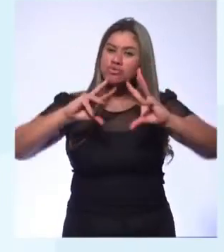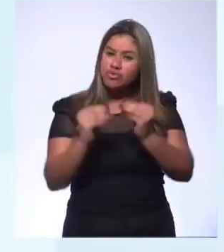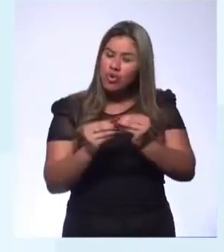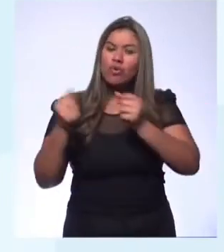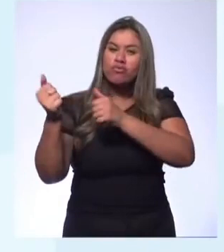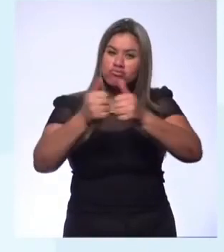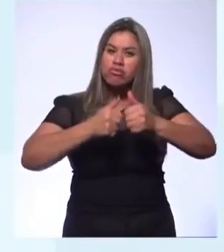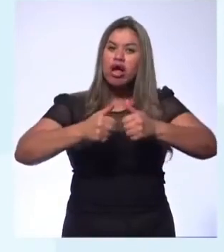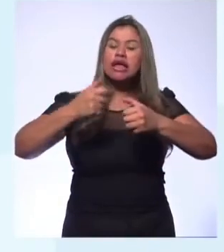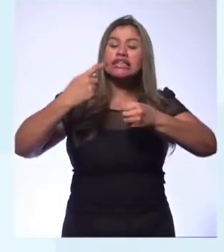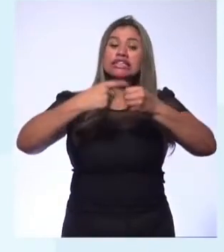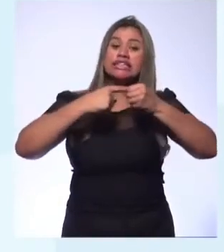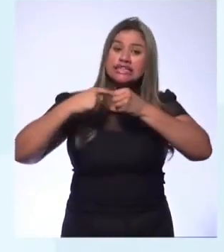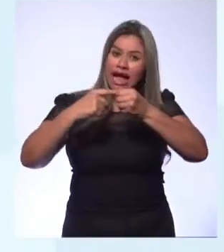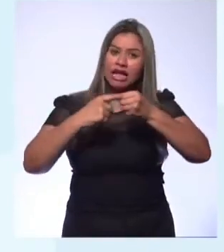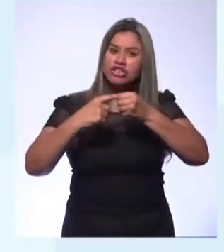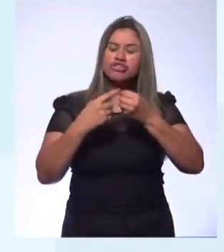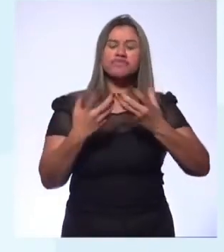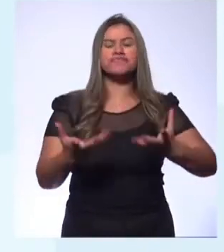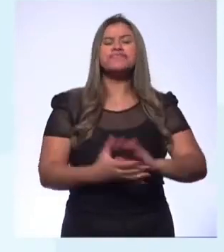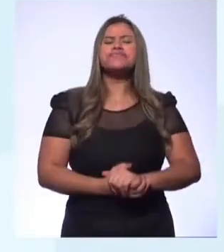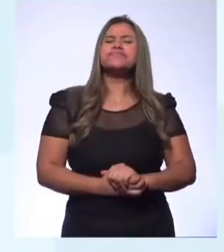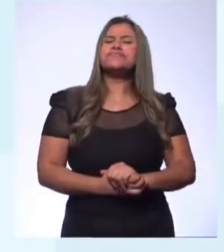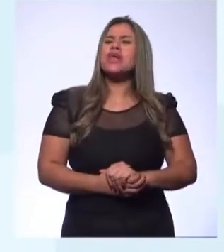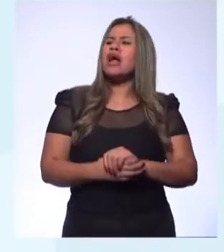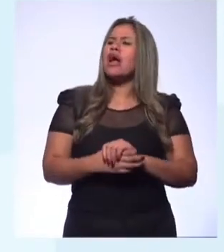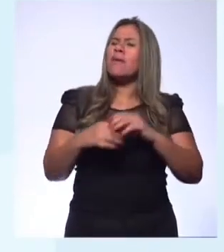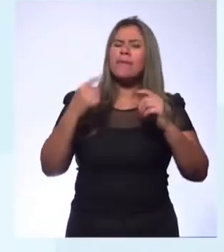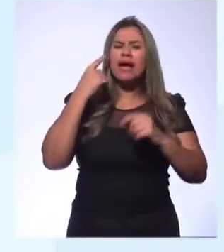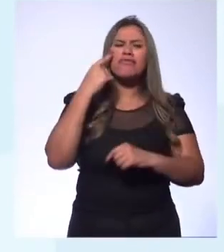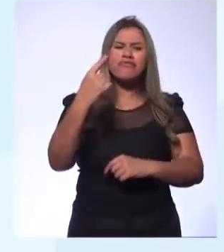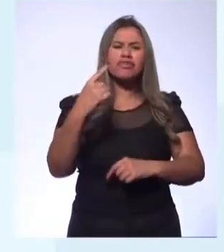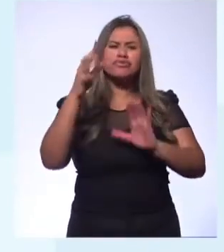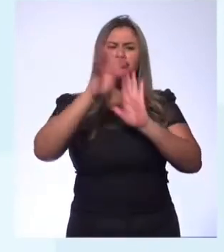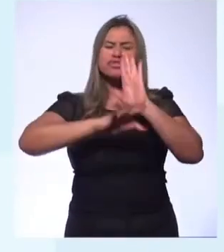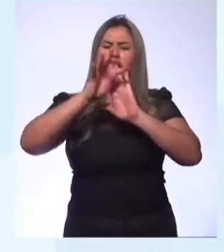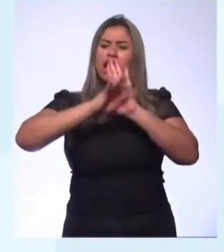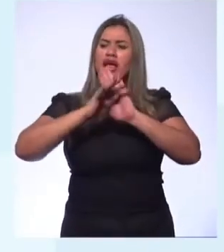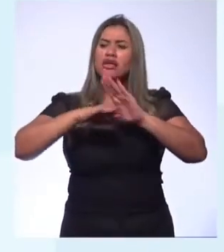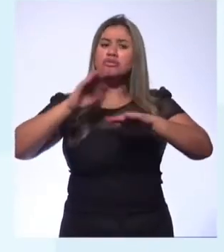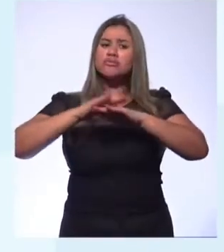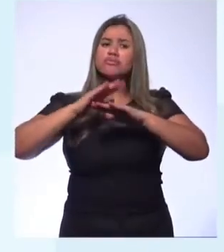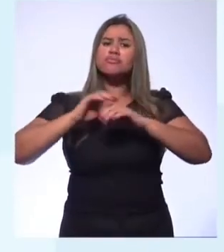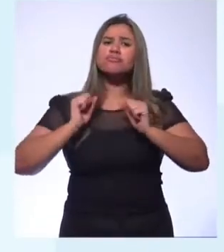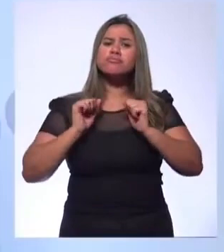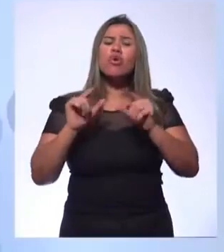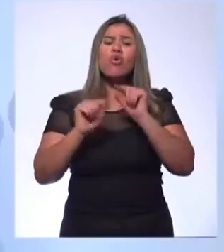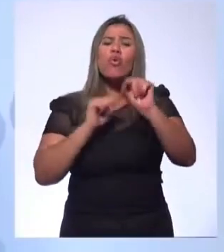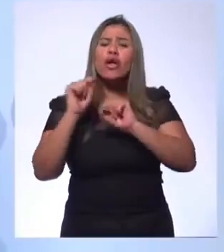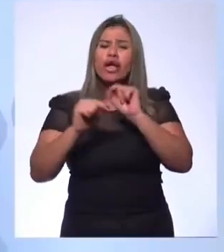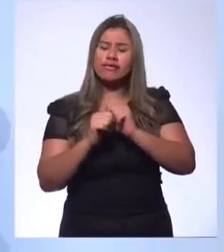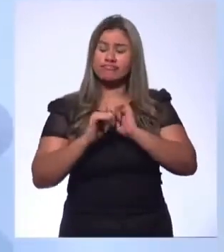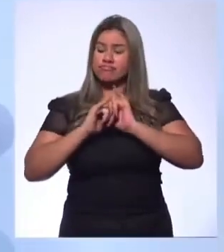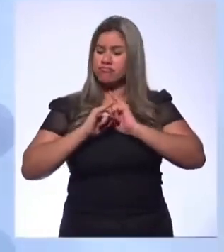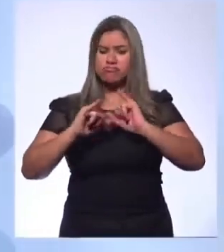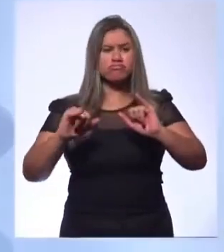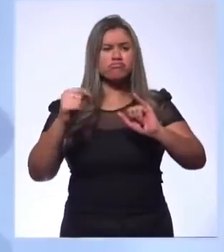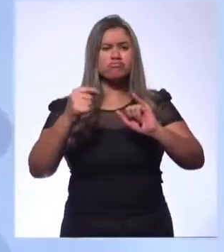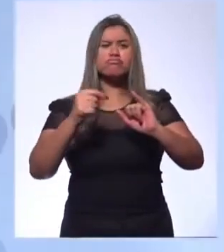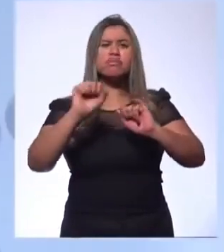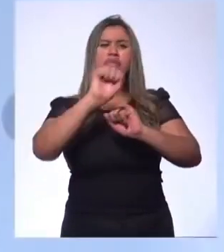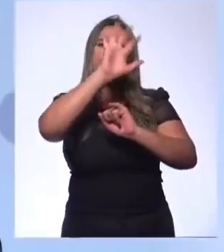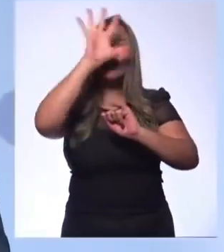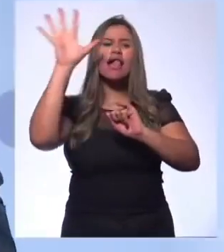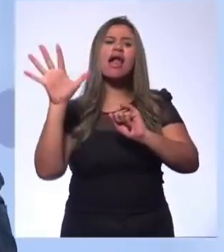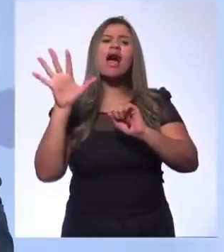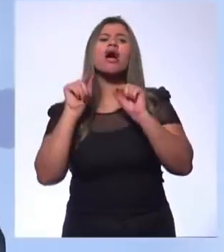cidade. Vamos lá, que mensagem fica com essa ação? Notem quem libera as calamidades. Que mensagem fica bem clara